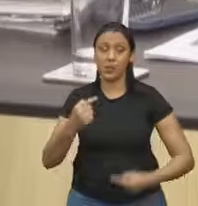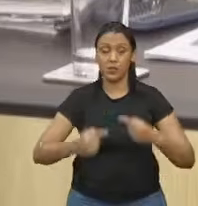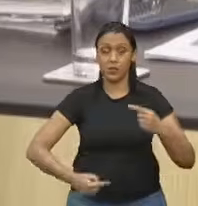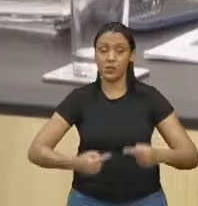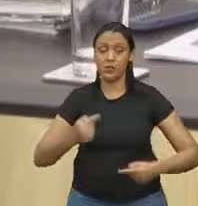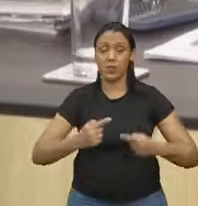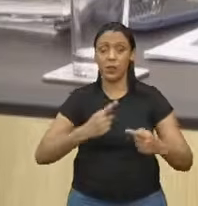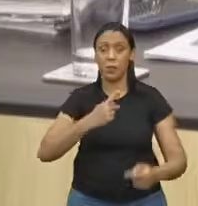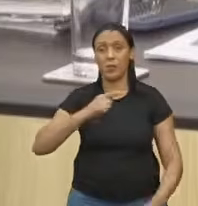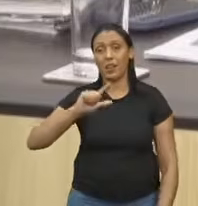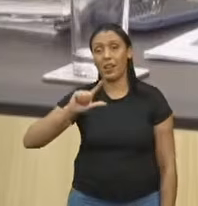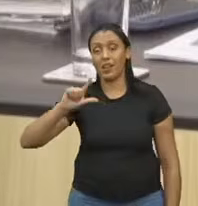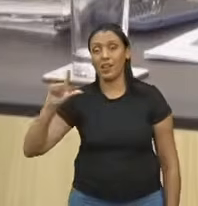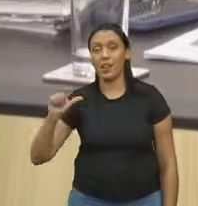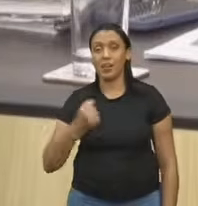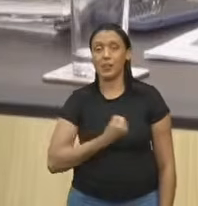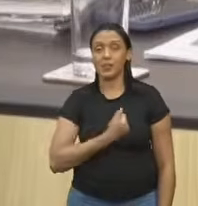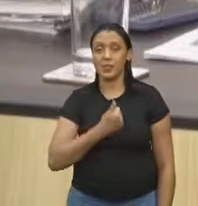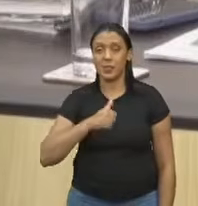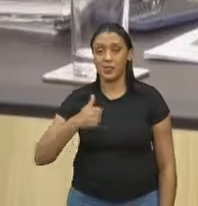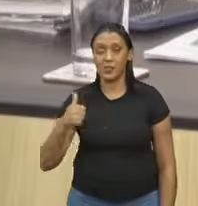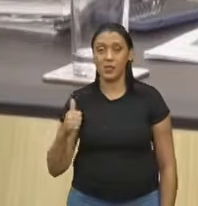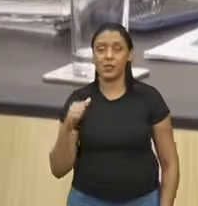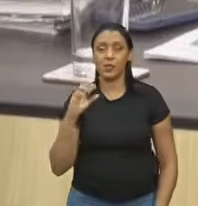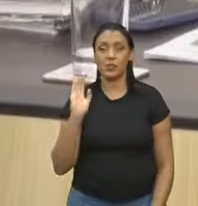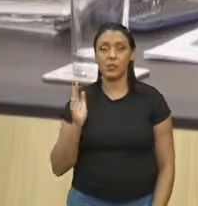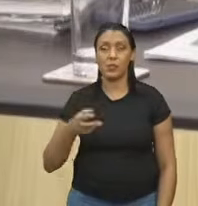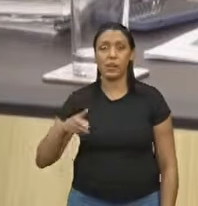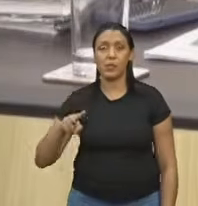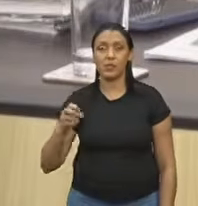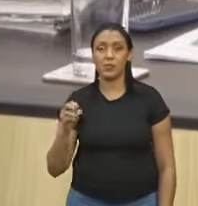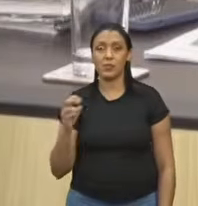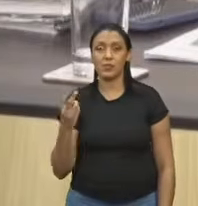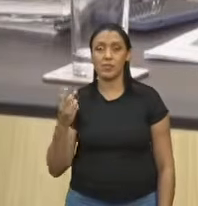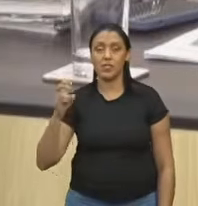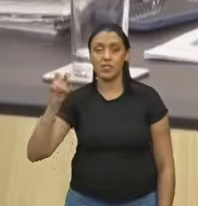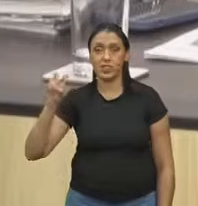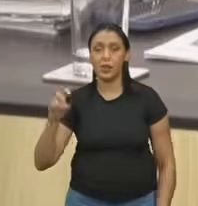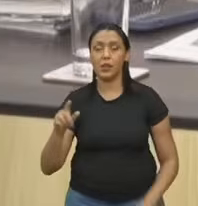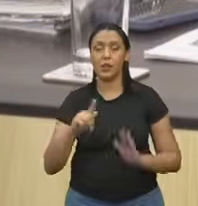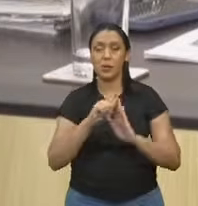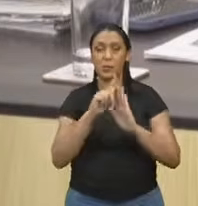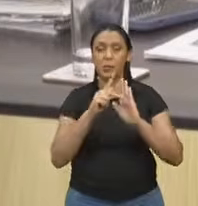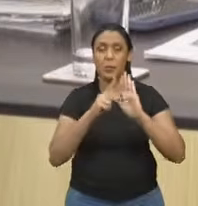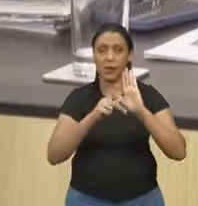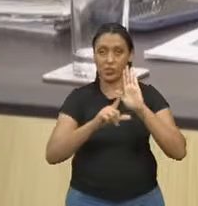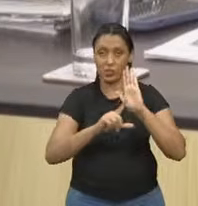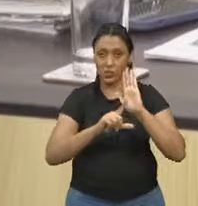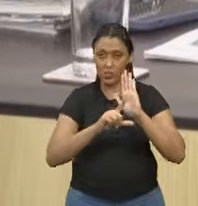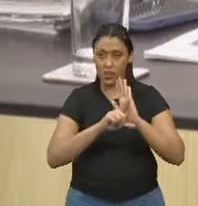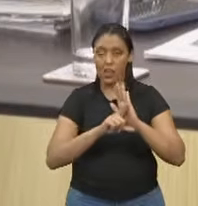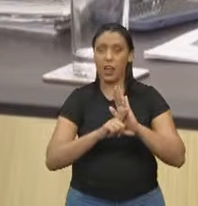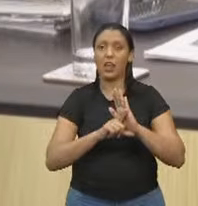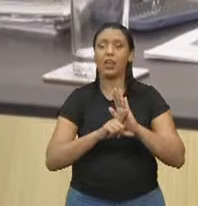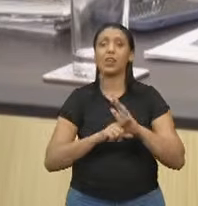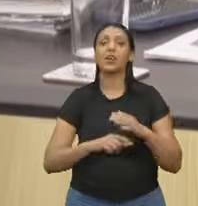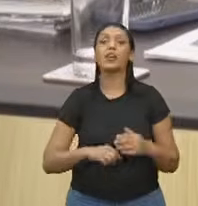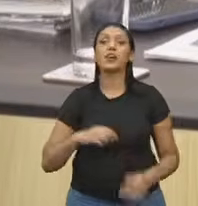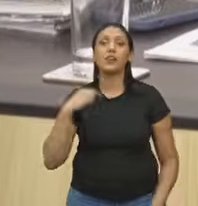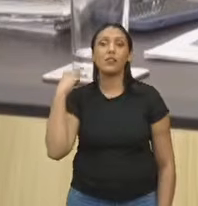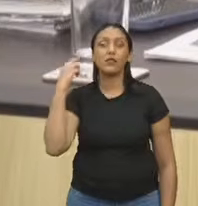Do PLL 111/2025, projeto de lei do Legislativo, autoria vereador Paulinho dos